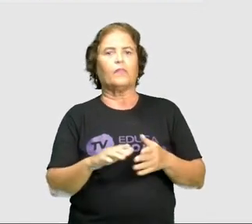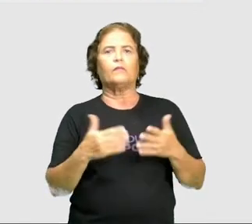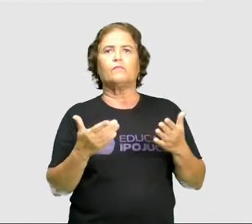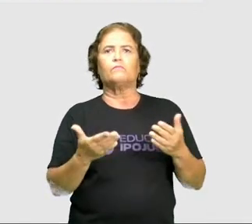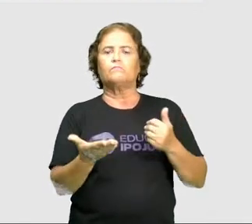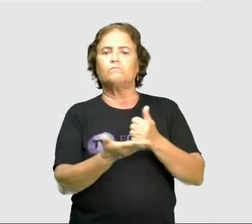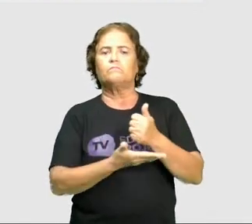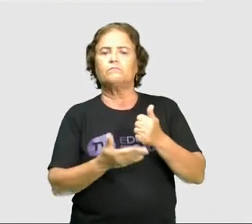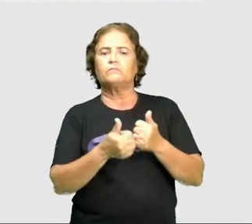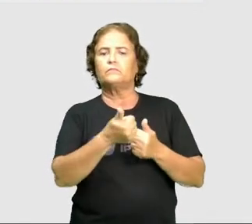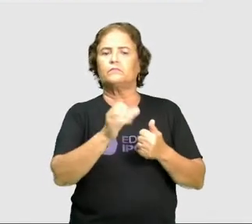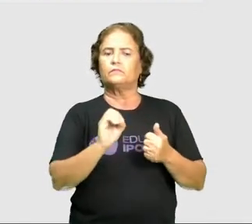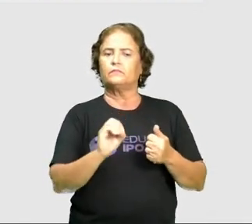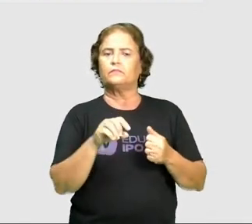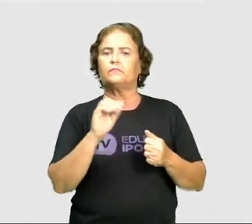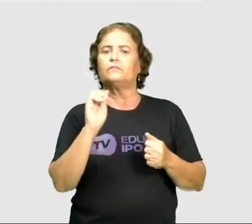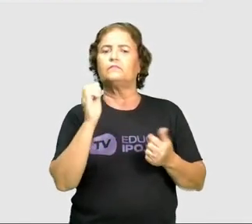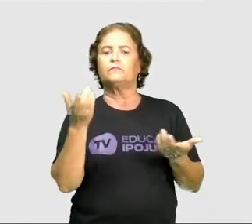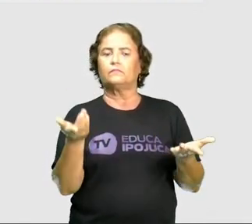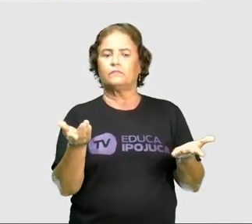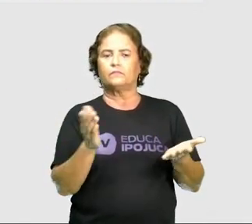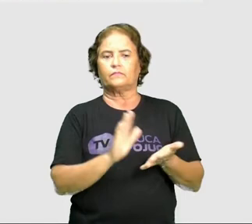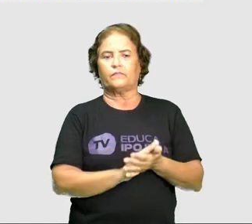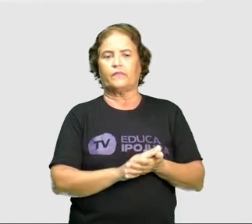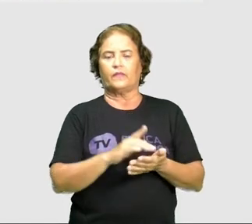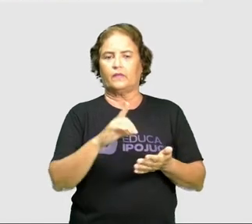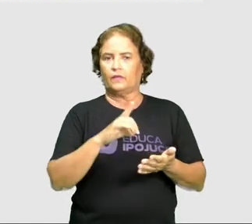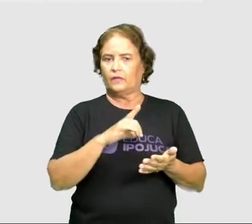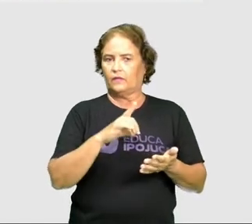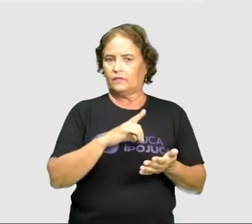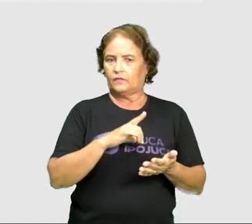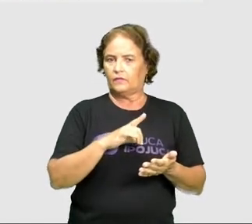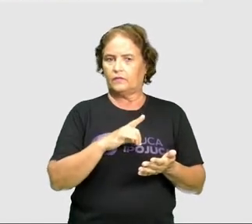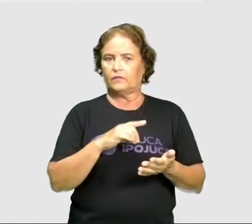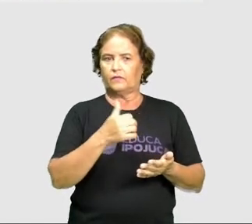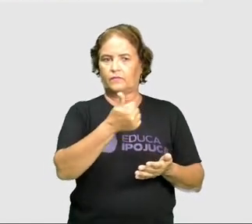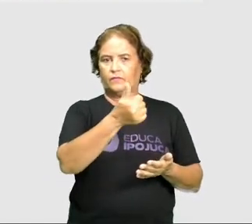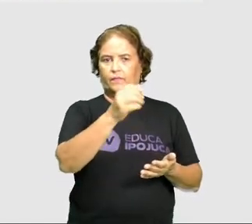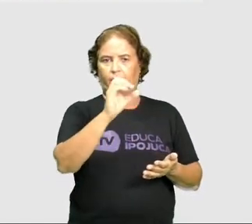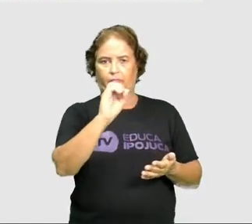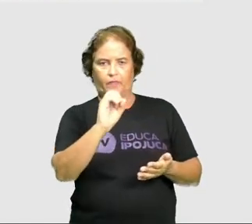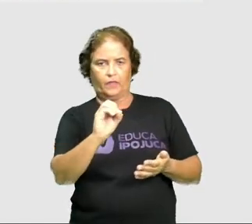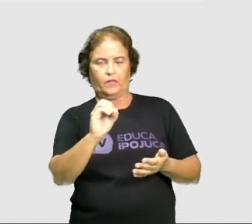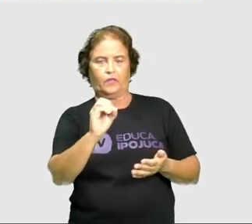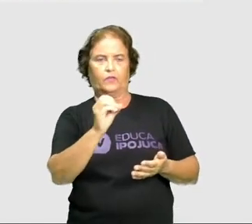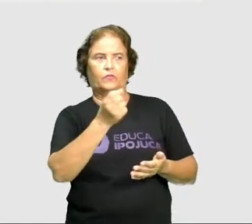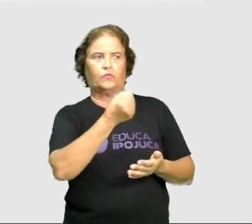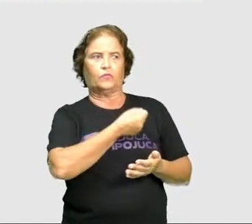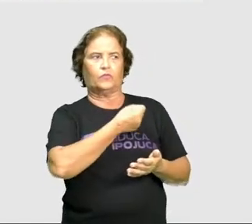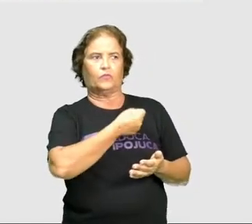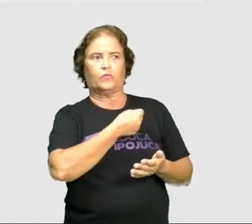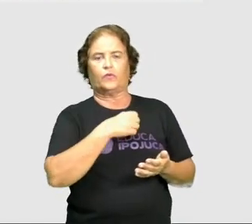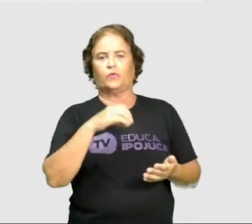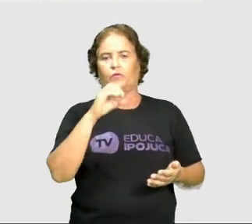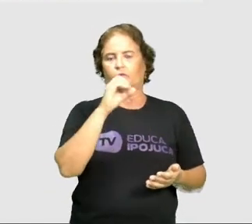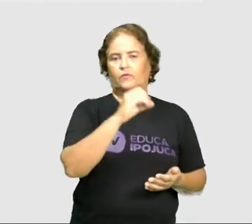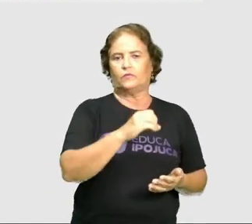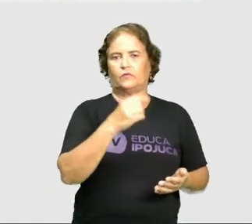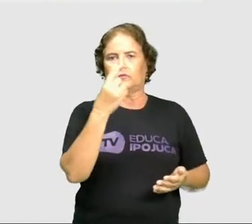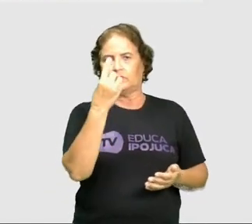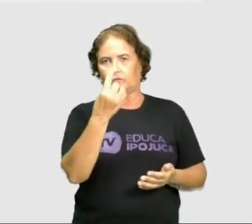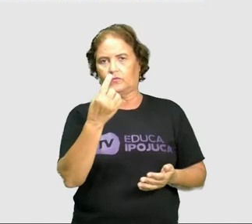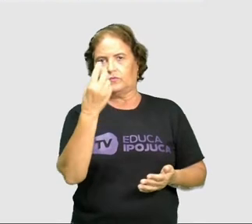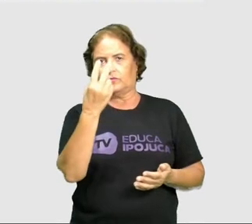essa, Tia? Essa base 10, ela é composta por 10 algarismos, sendo eles o 0,